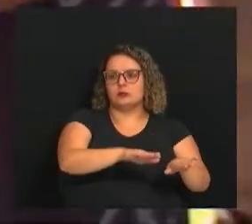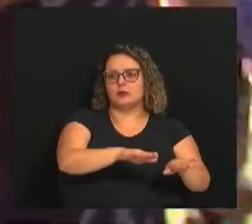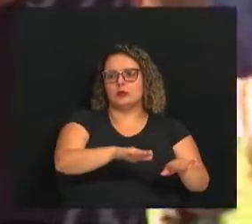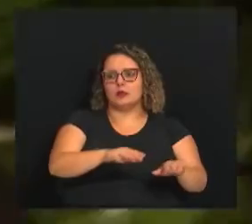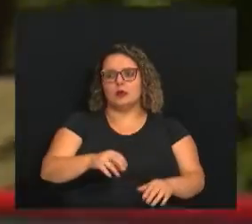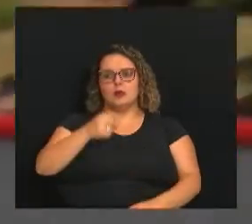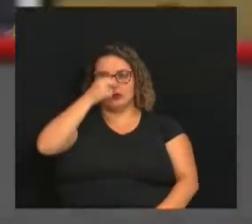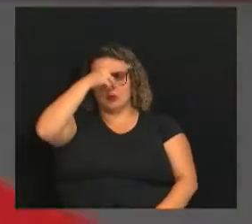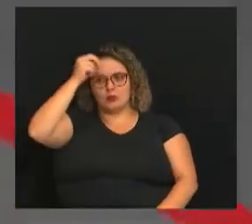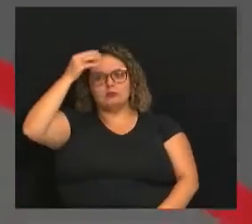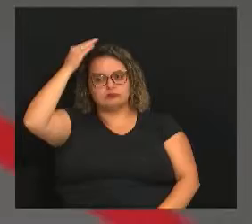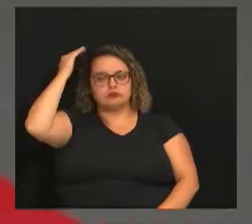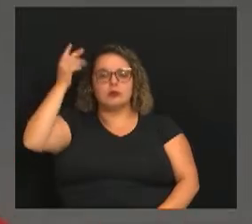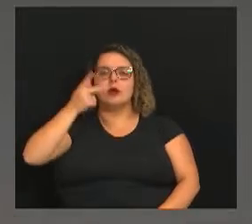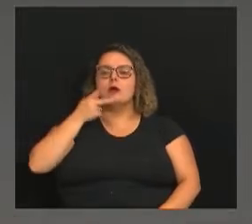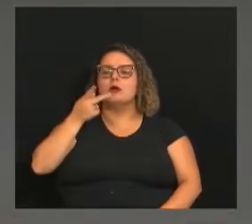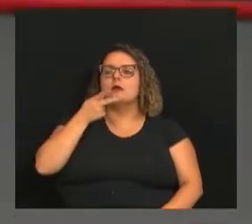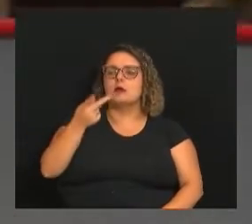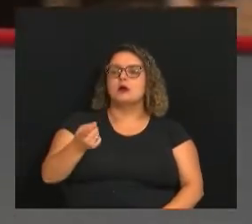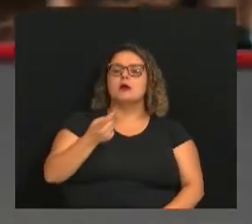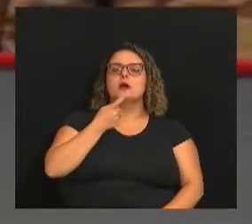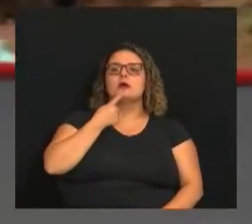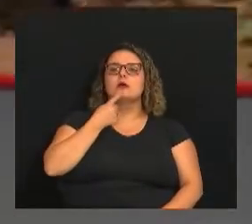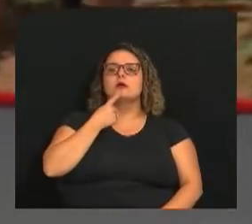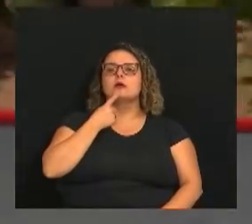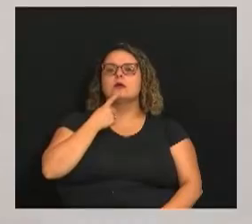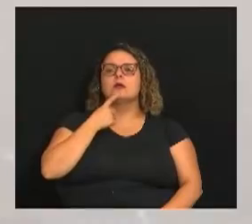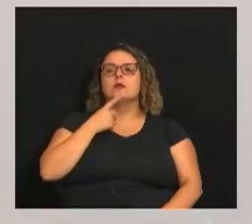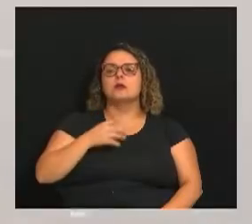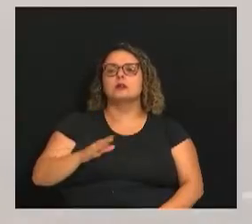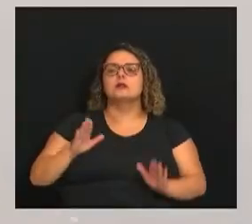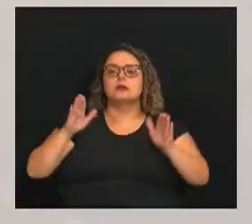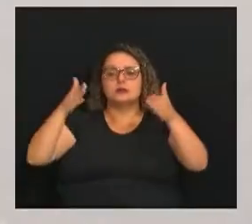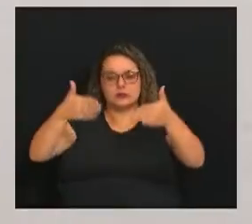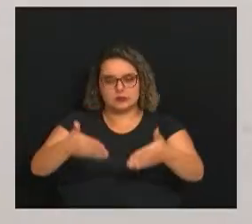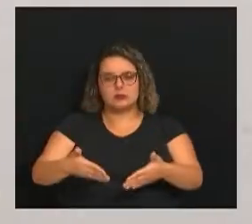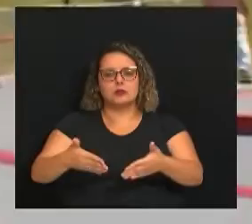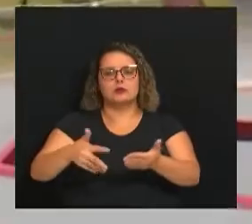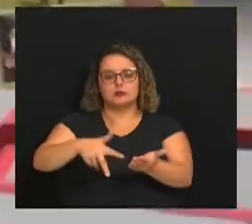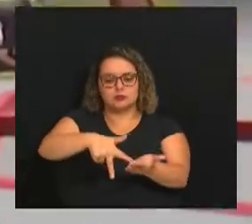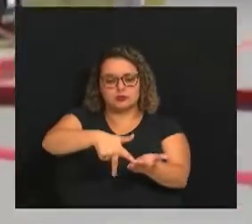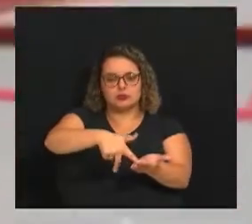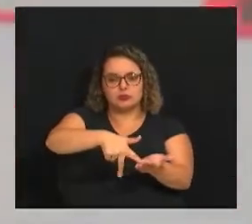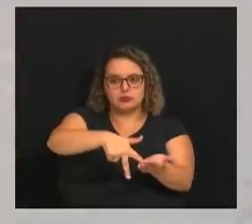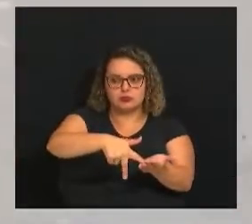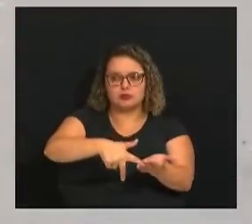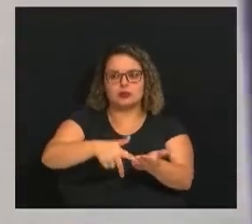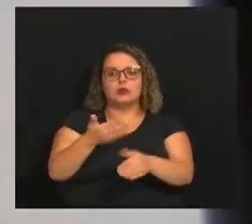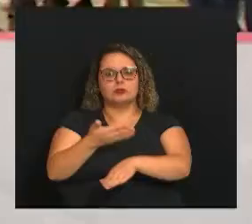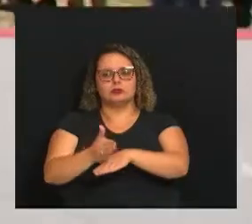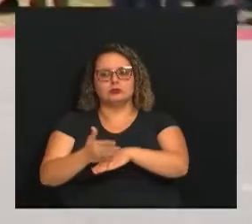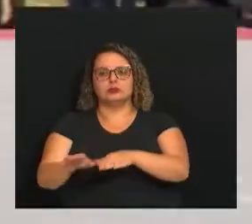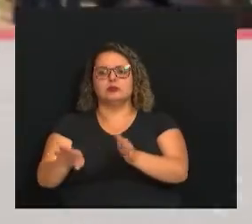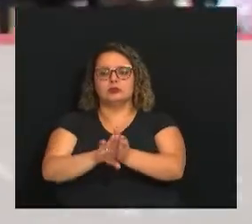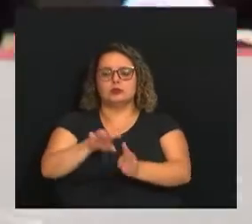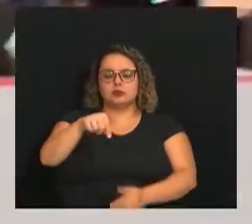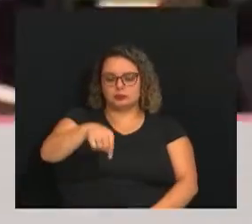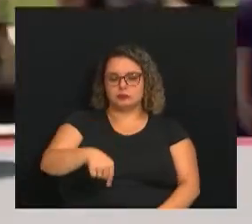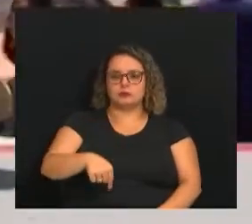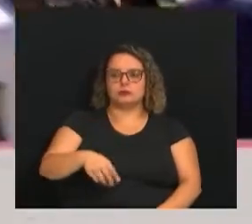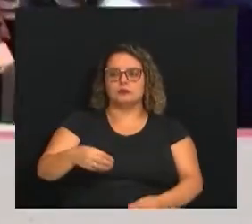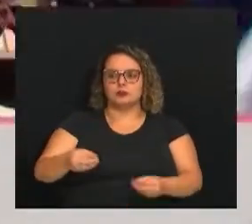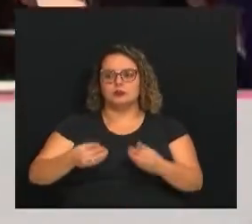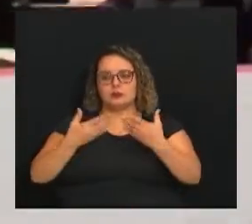de falar ali, Campinas vai ser a capital nacional do skate agora, com o centro de treinamento que está vindo para Campinas. Doamos o